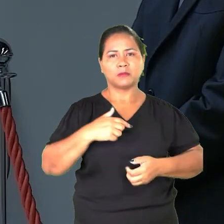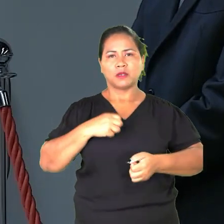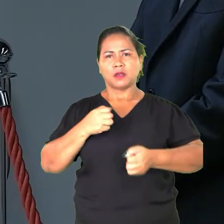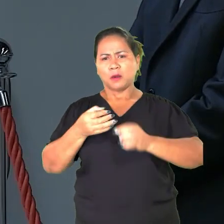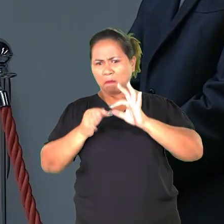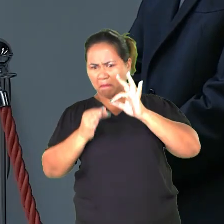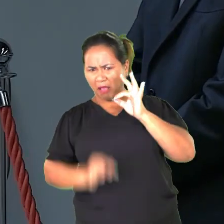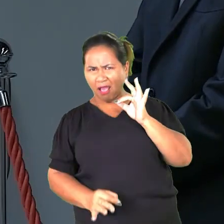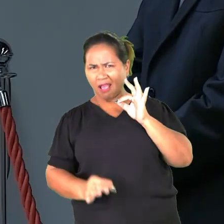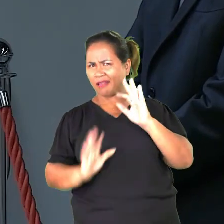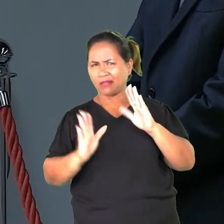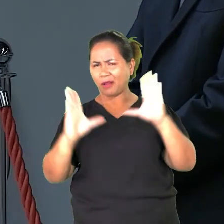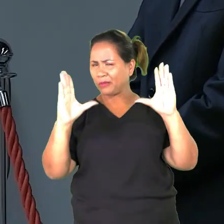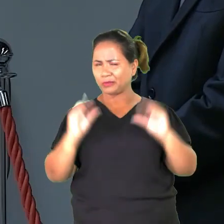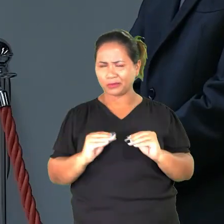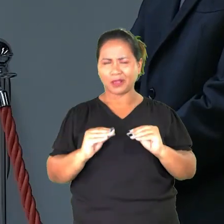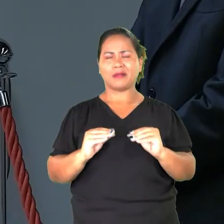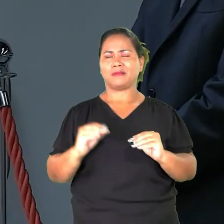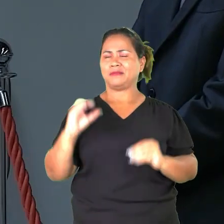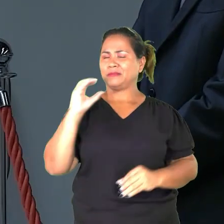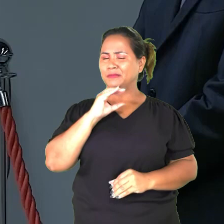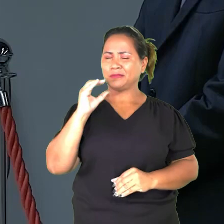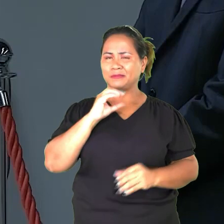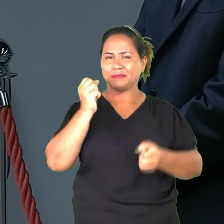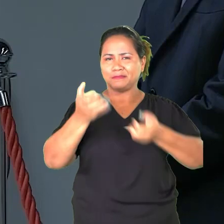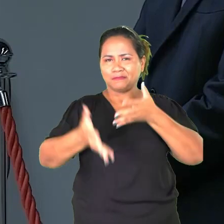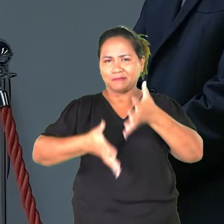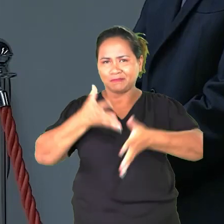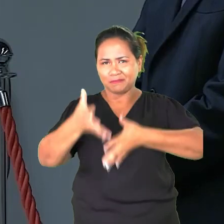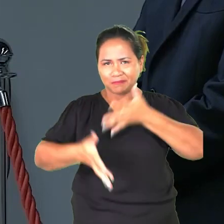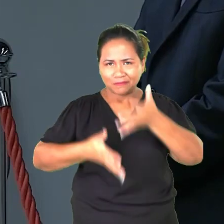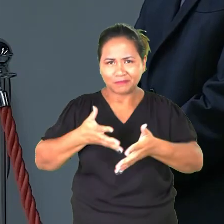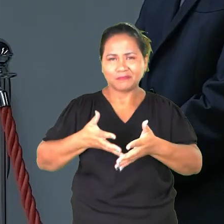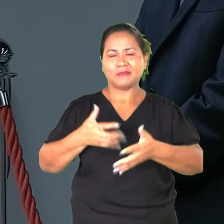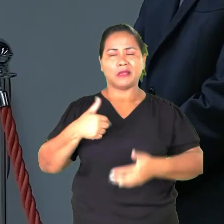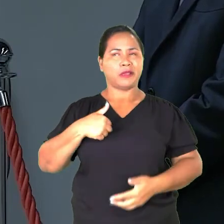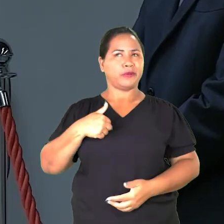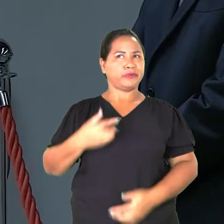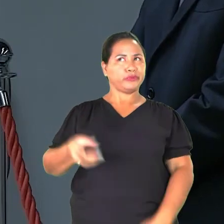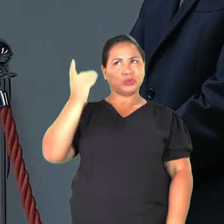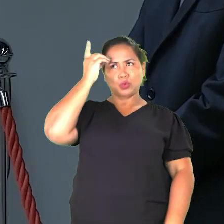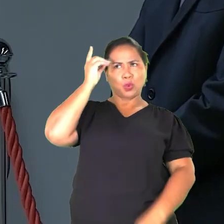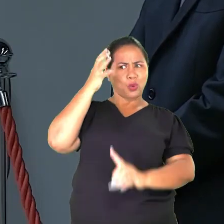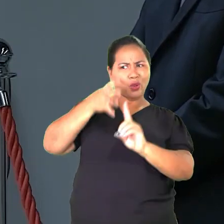ser breves. Eu não tenho o dom da oratória que o Zezinho